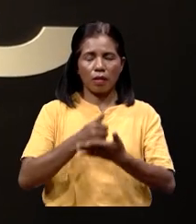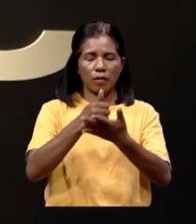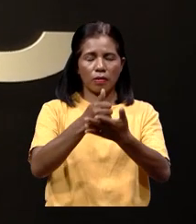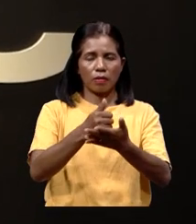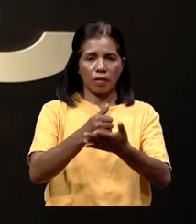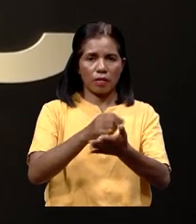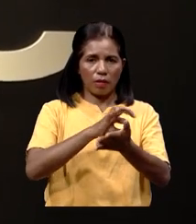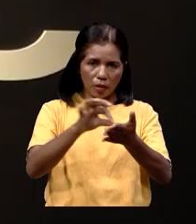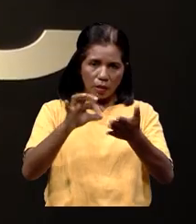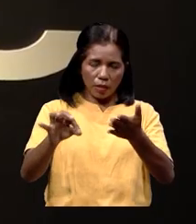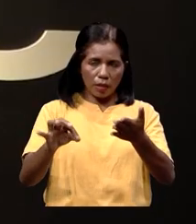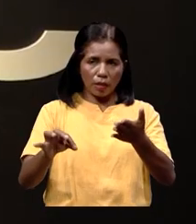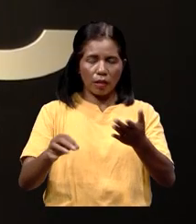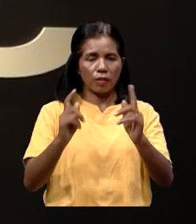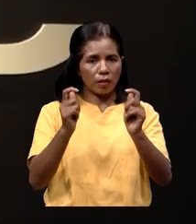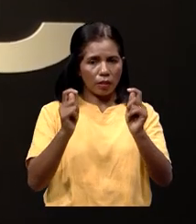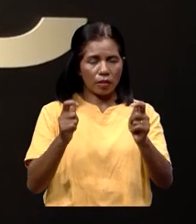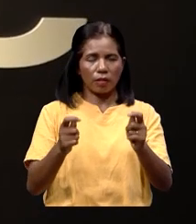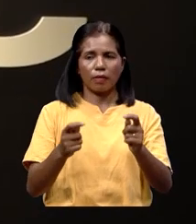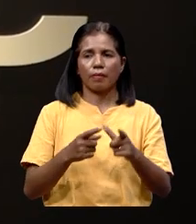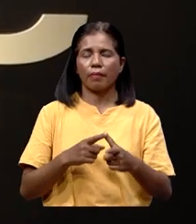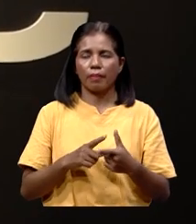para tentar